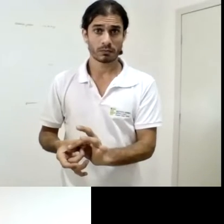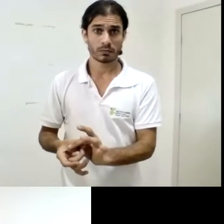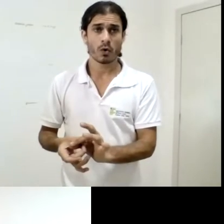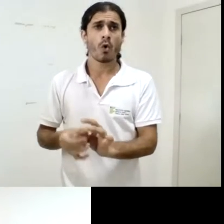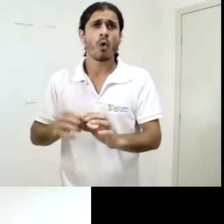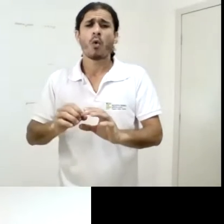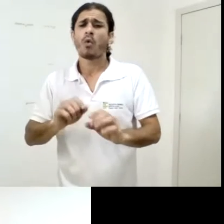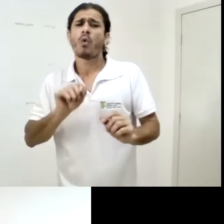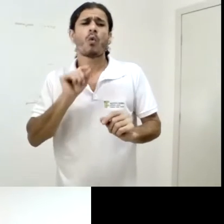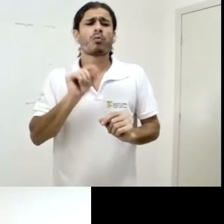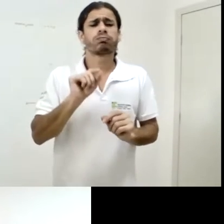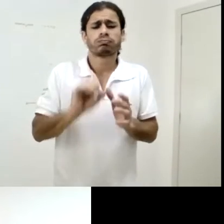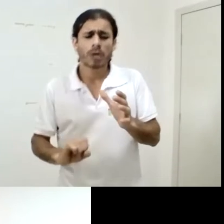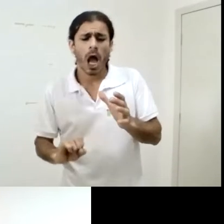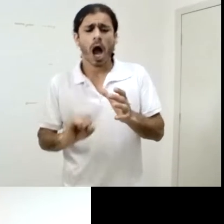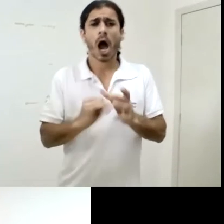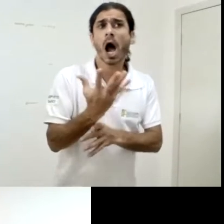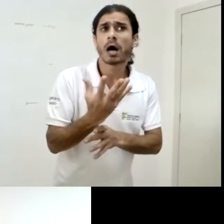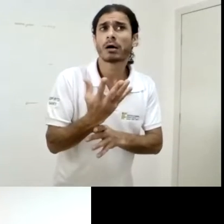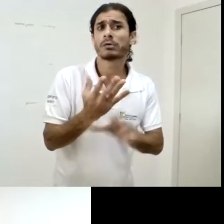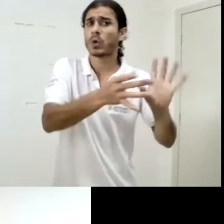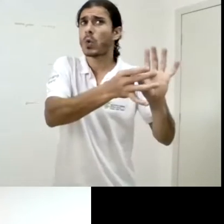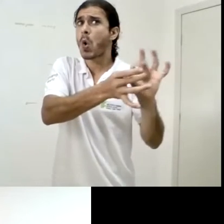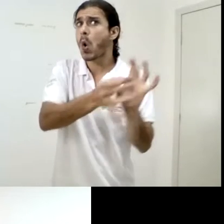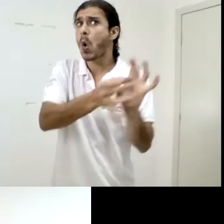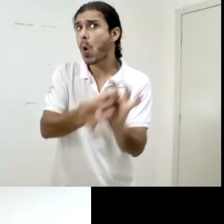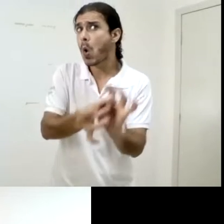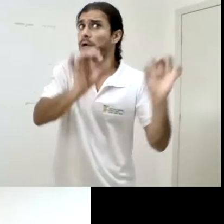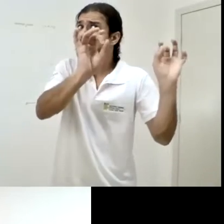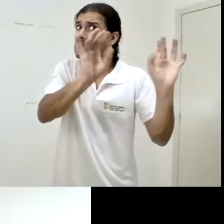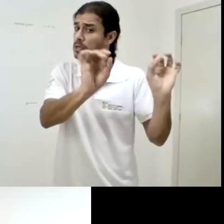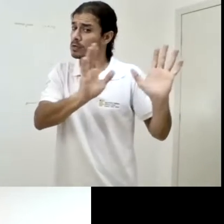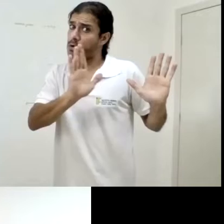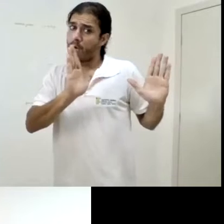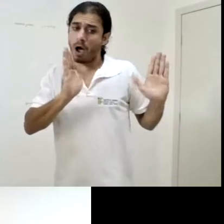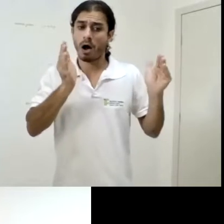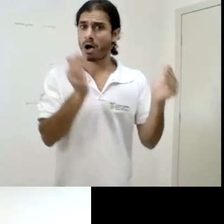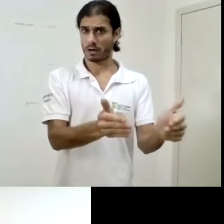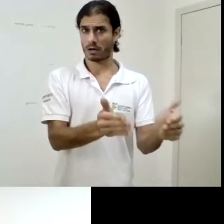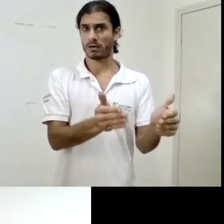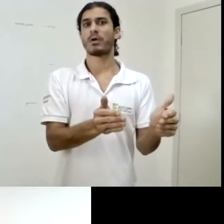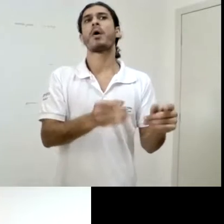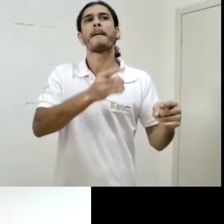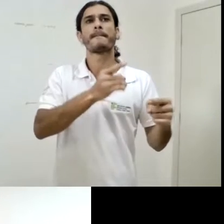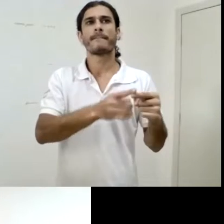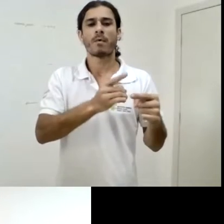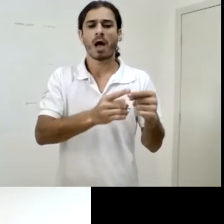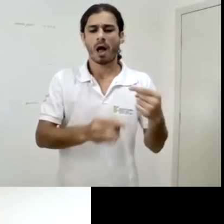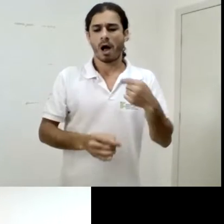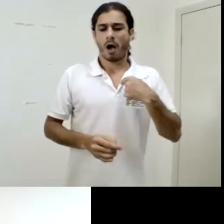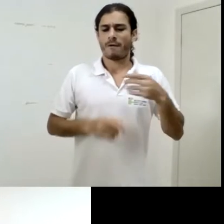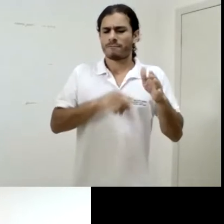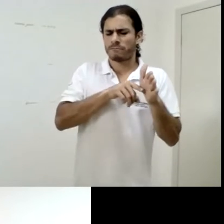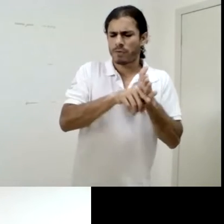fenômenos ocorrem naquele contexto para dizer que eu vou estudar essa mesma pesquisa que o outro estudou lá,